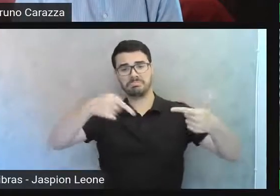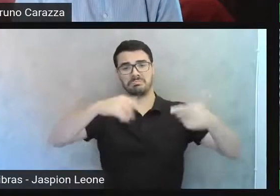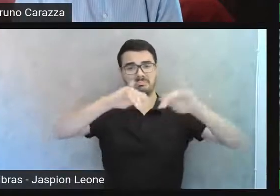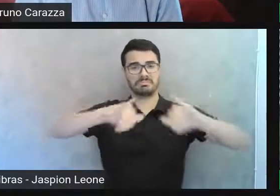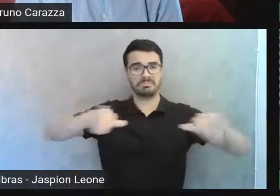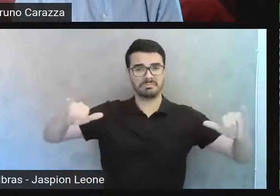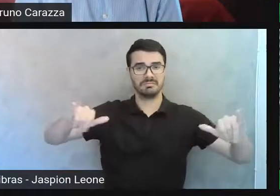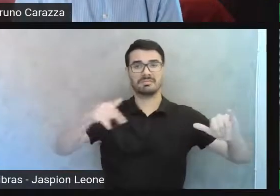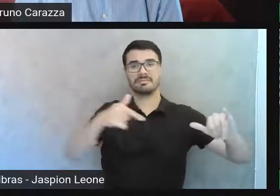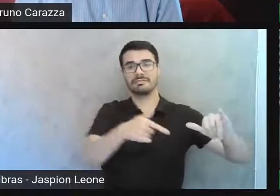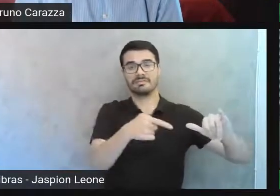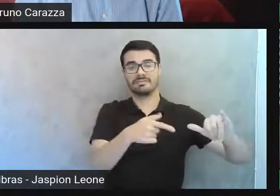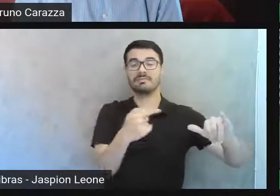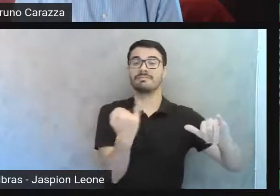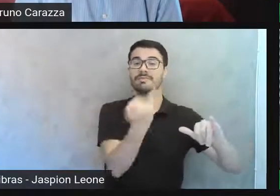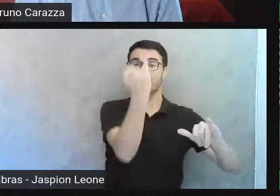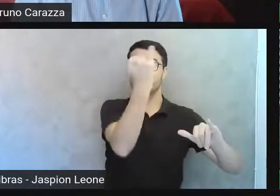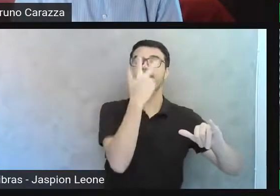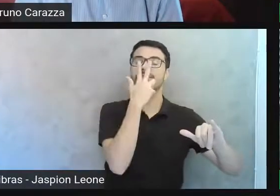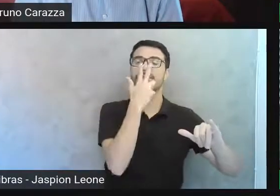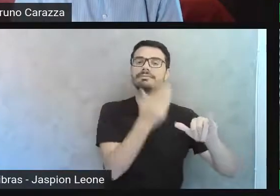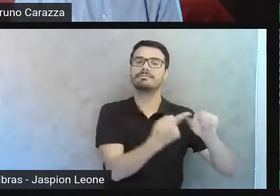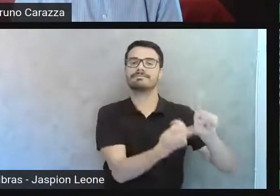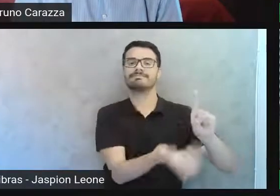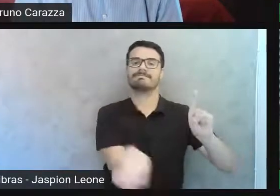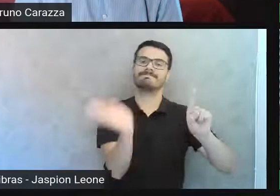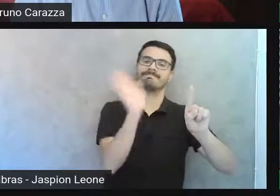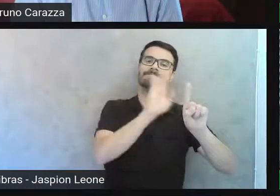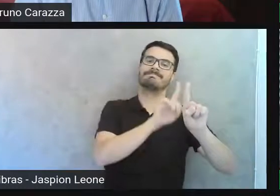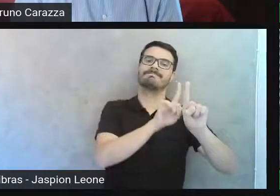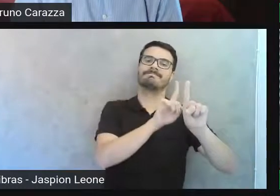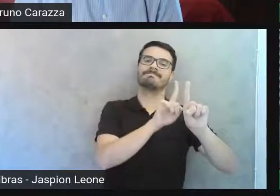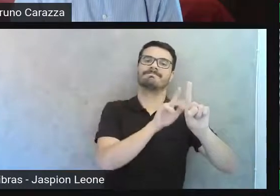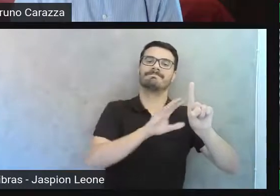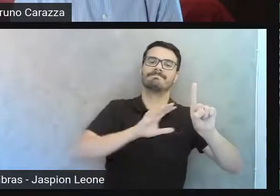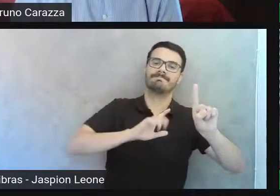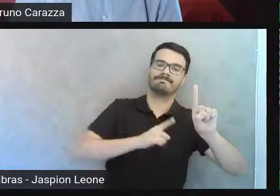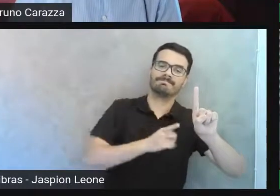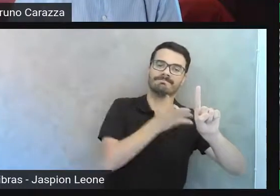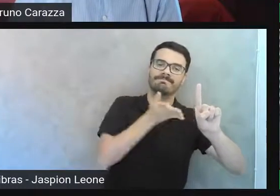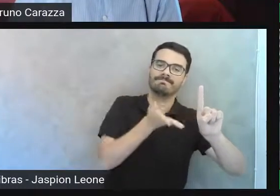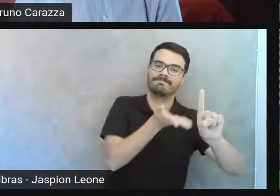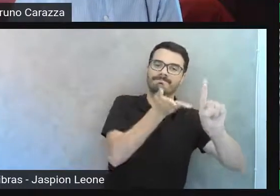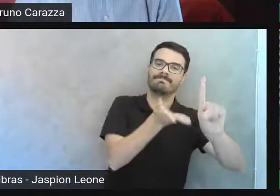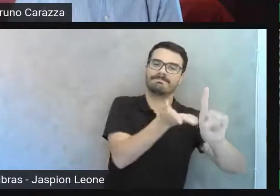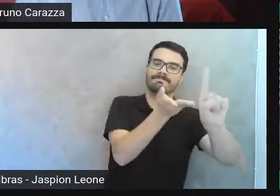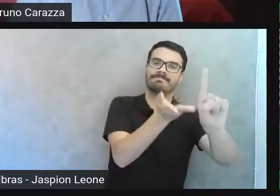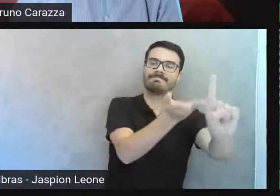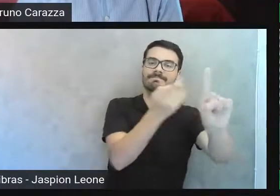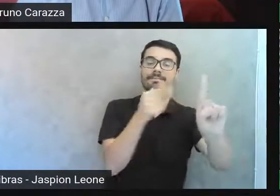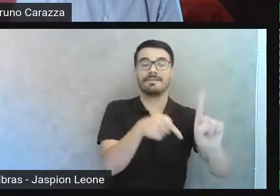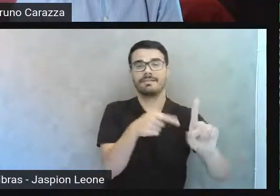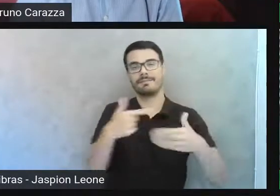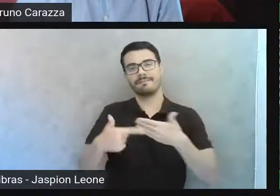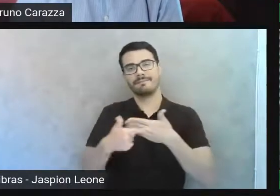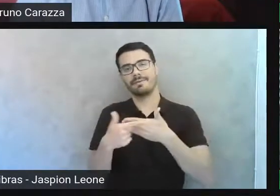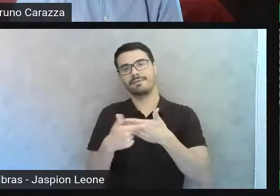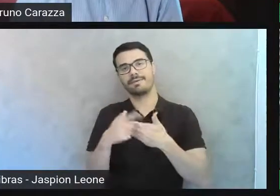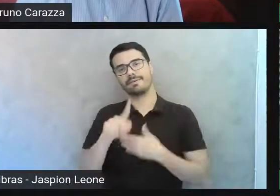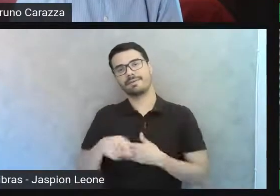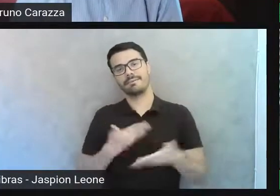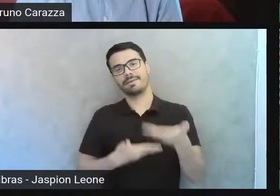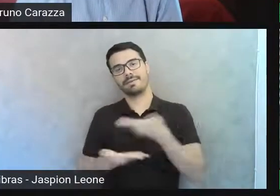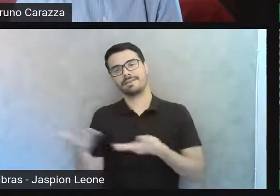o partido é importante na retaguarda no Brasil. O partido, a função mais importante do partido na mediação